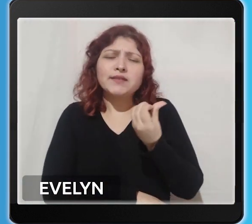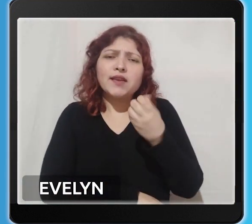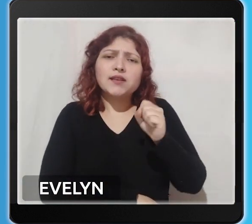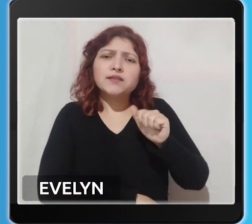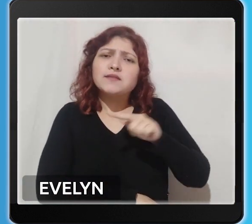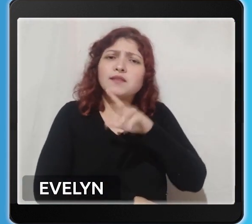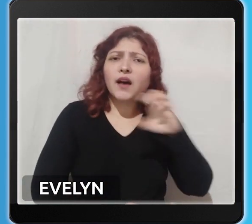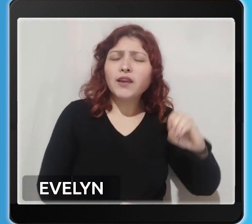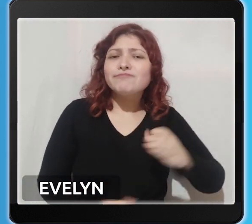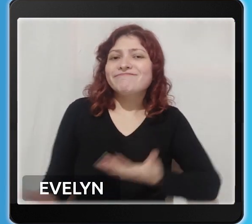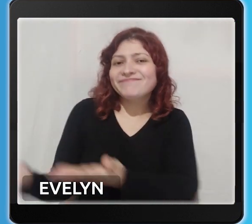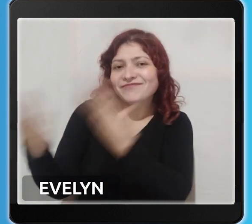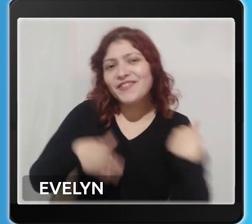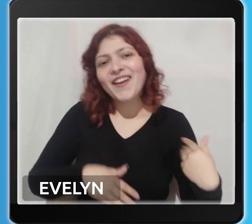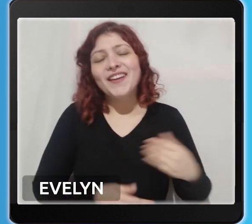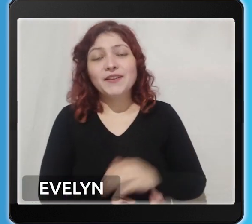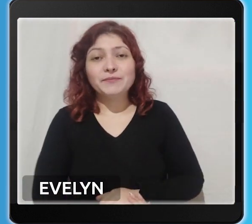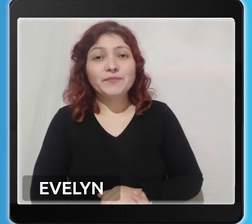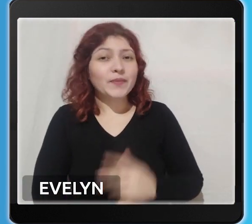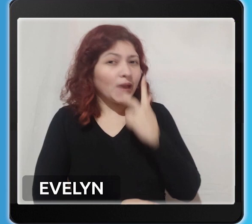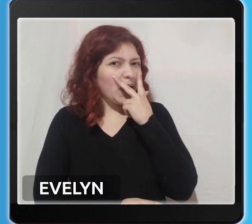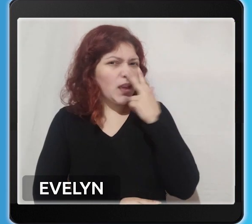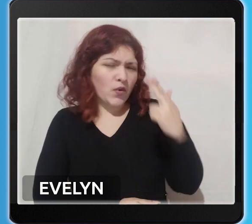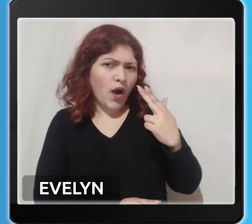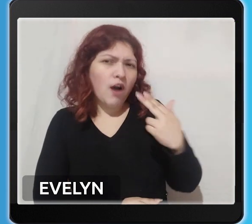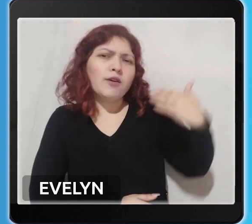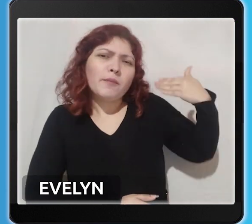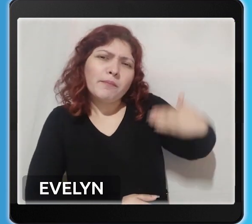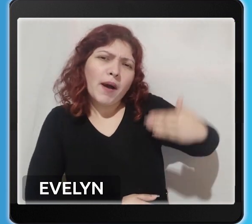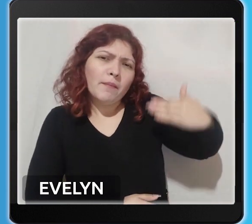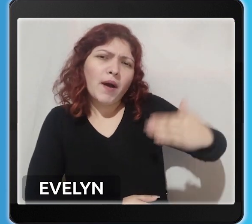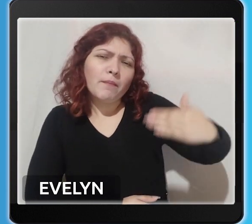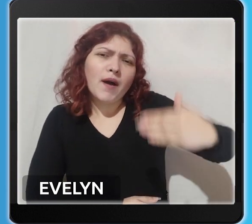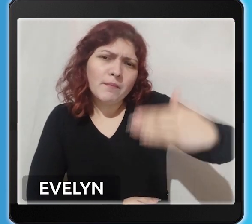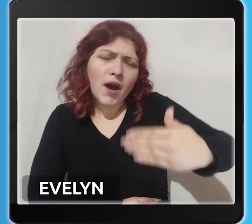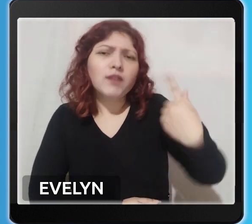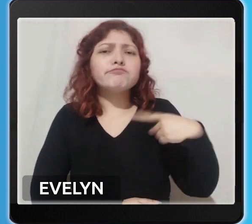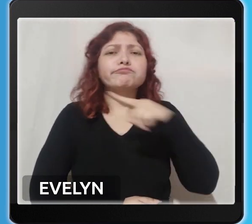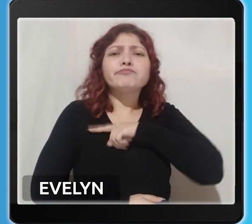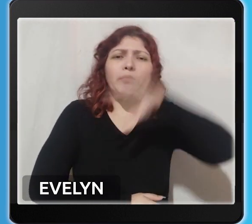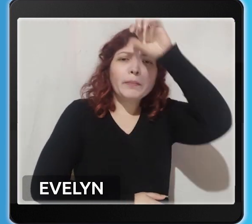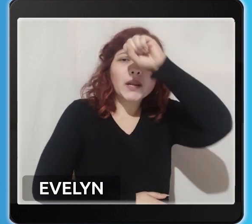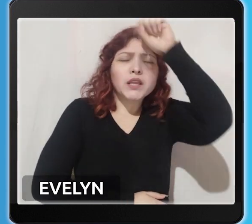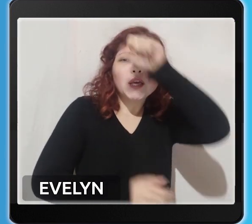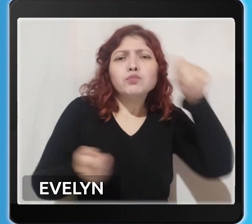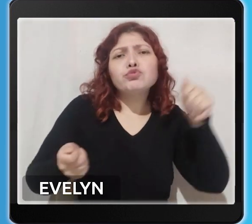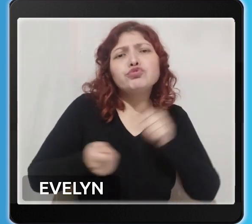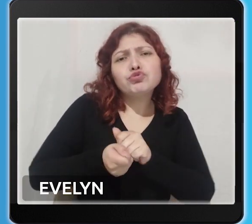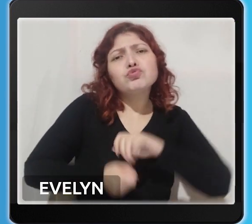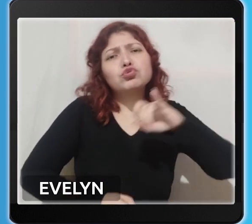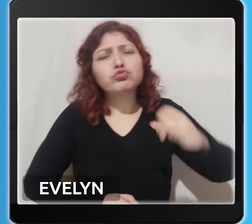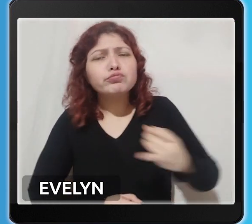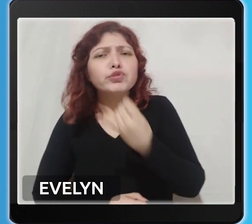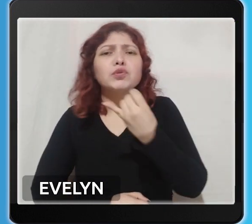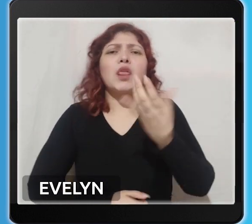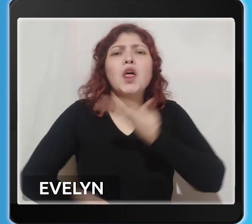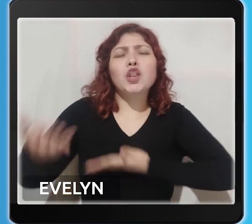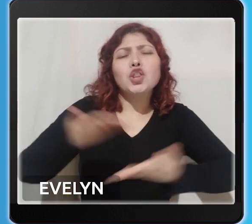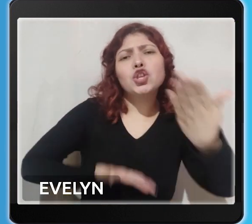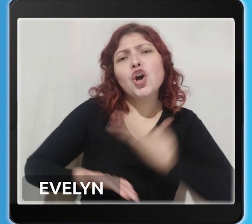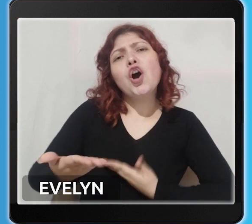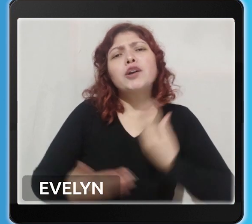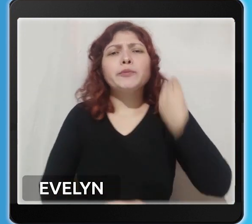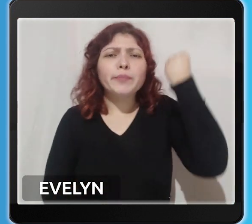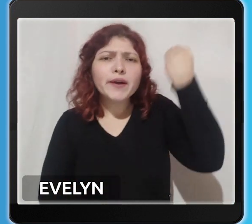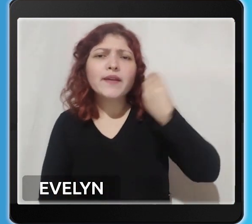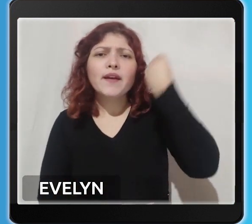Como em outras edições, será uma grande oportunidade de aprendizado conjunto, de troca de experiências, de integração da universidade